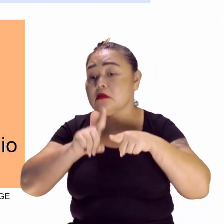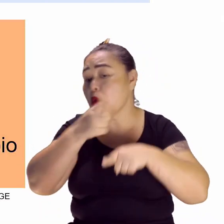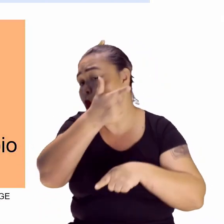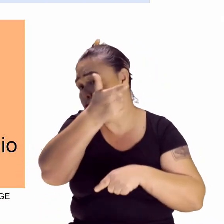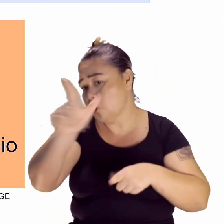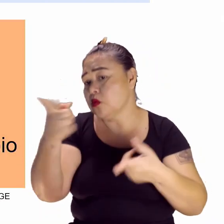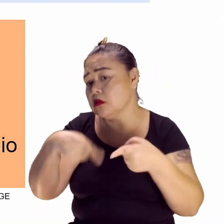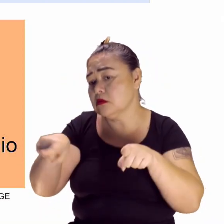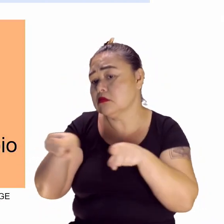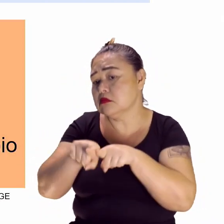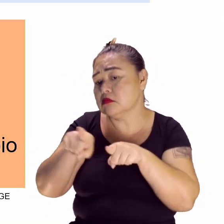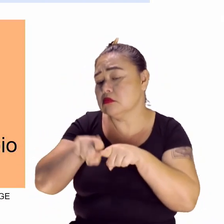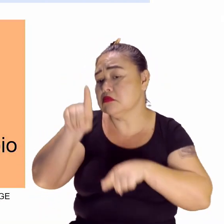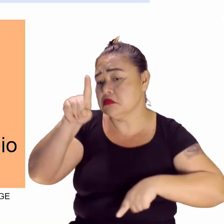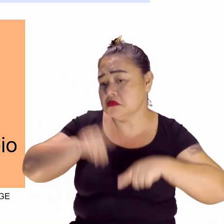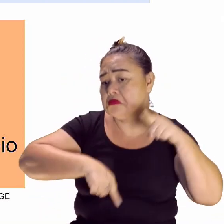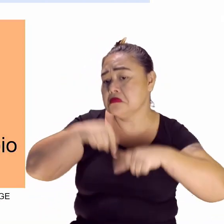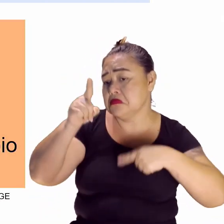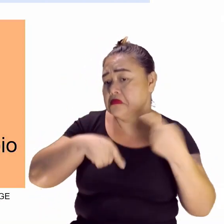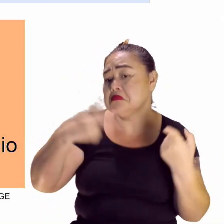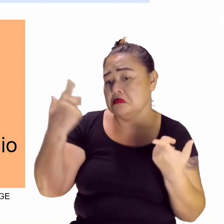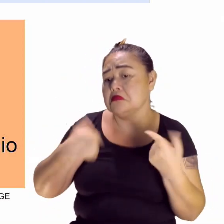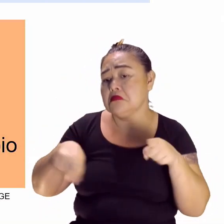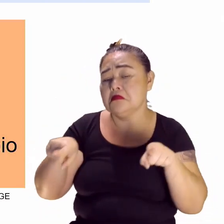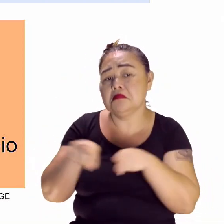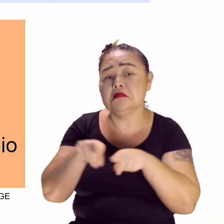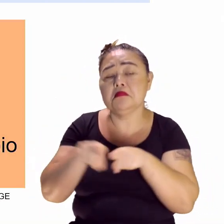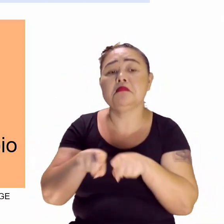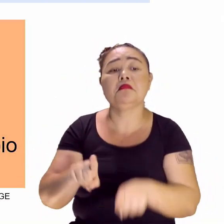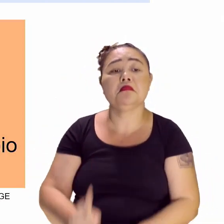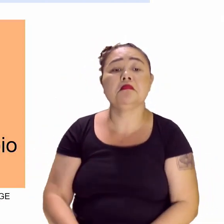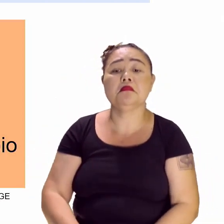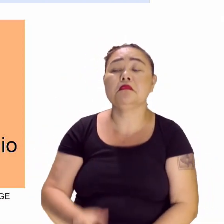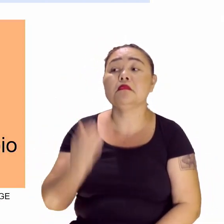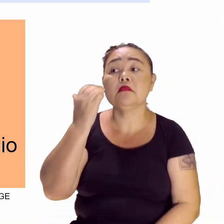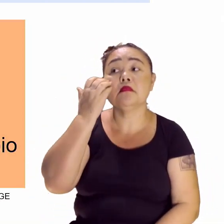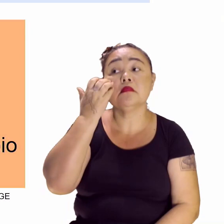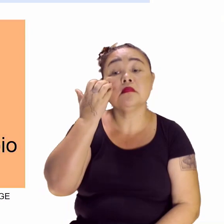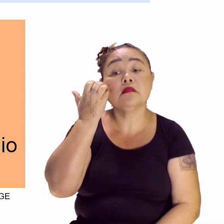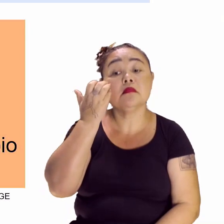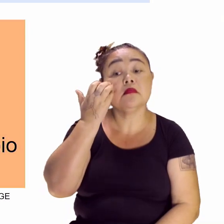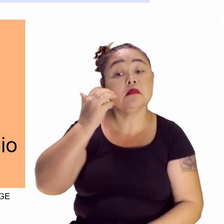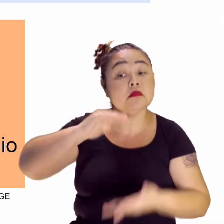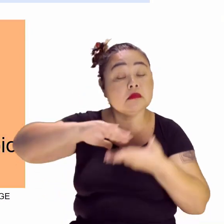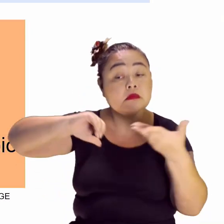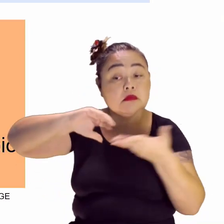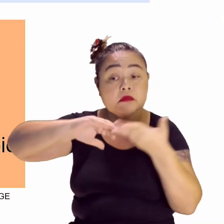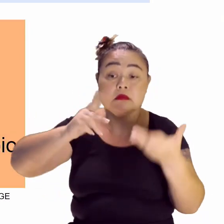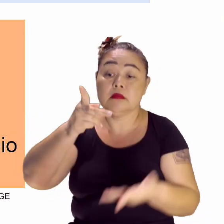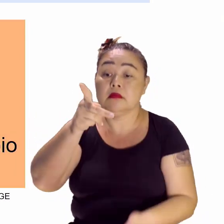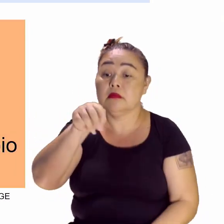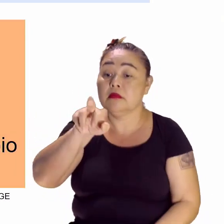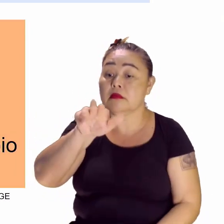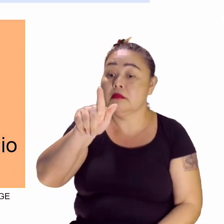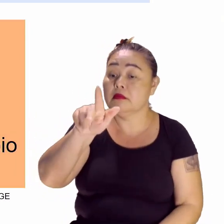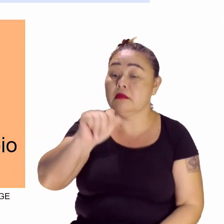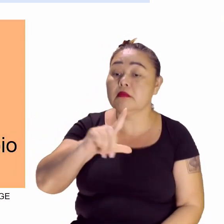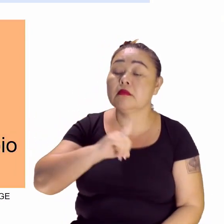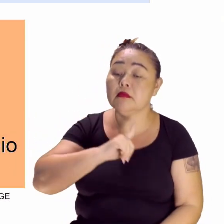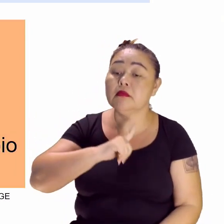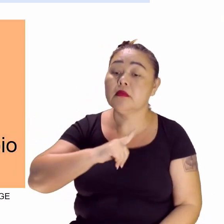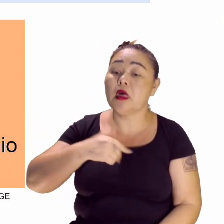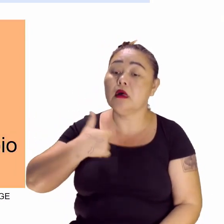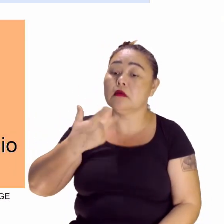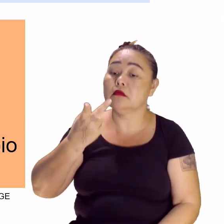também aí eles principalmente para se livrar de pragas como você falou né Muito bem a vassoura de